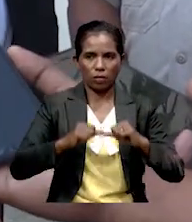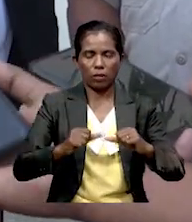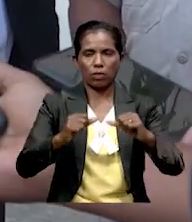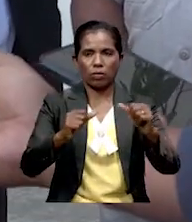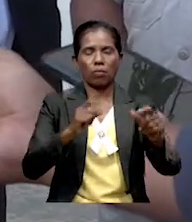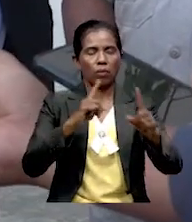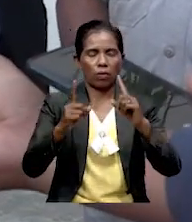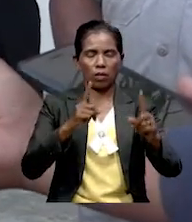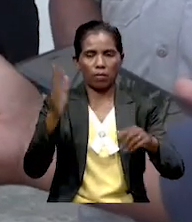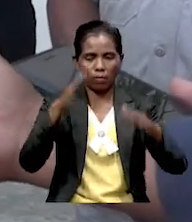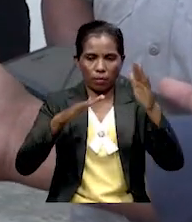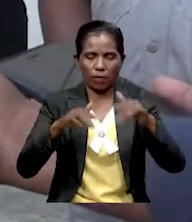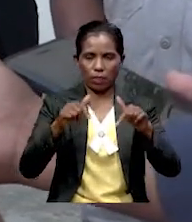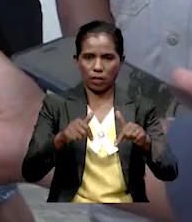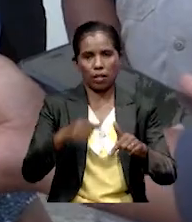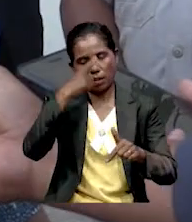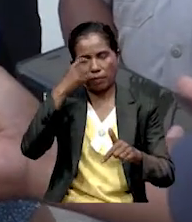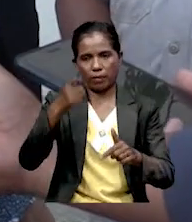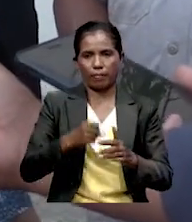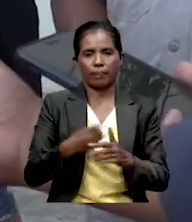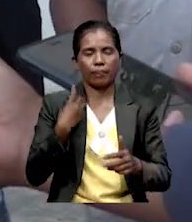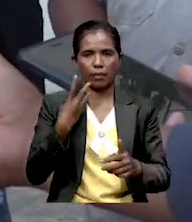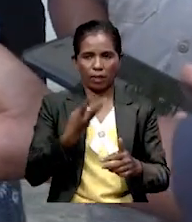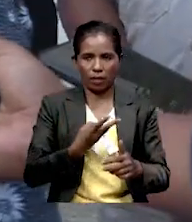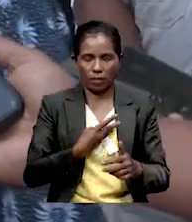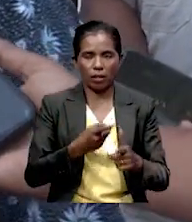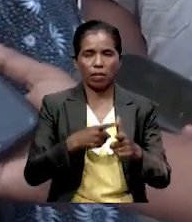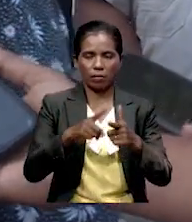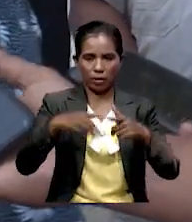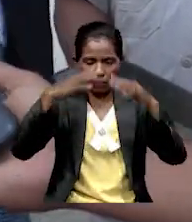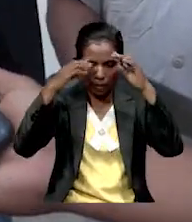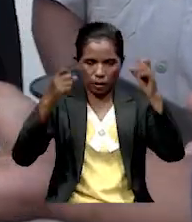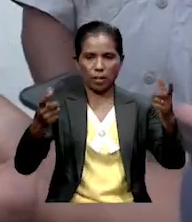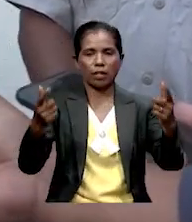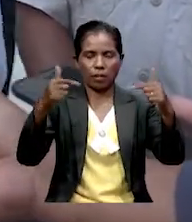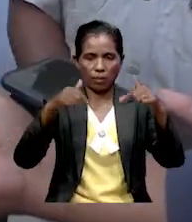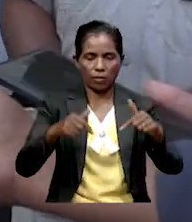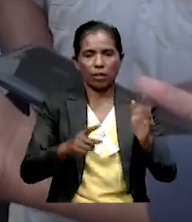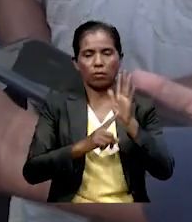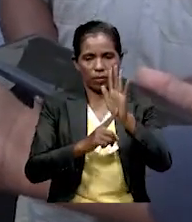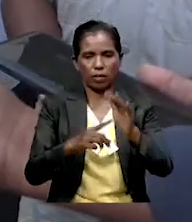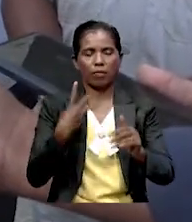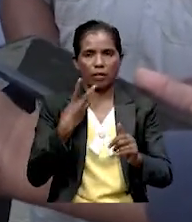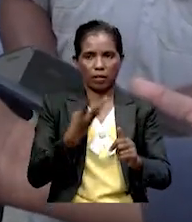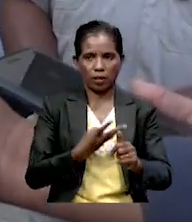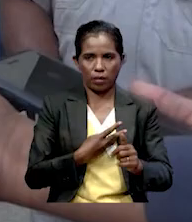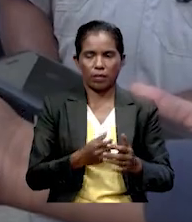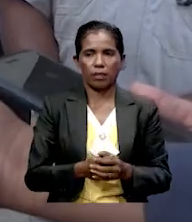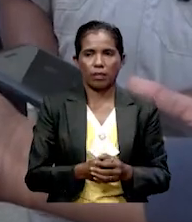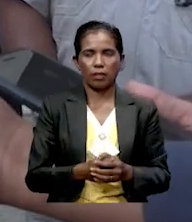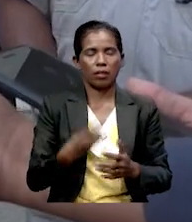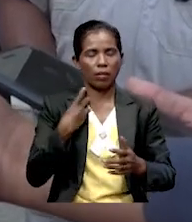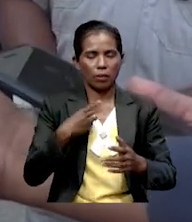Irene. Também Irene Macan, depois do presidente Fila, foi até no dia Miami, enviou